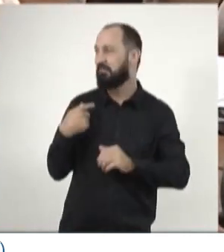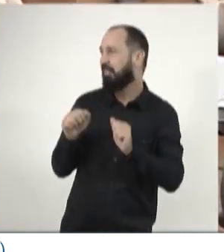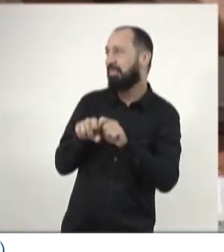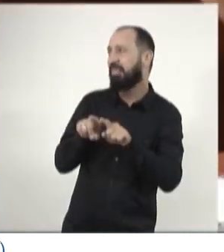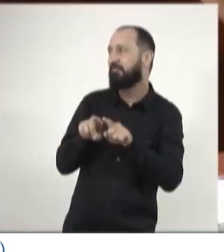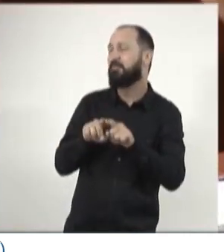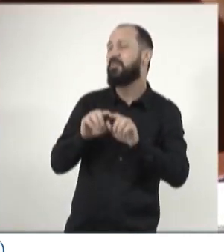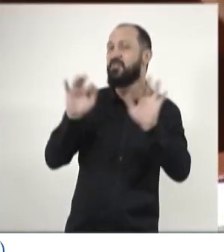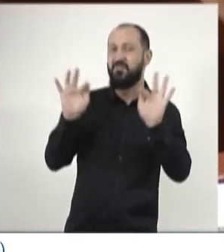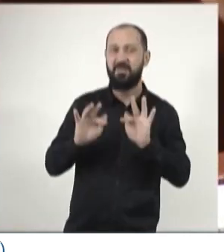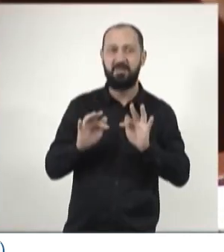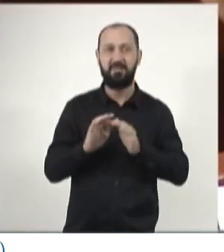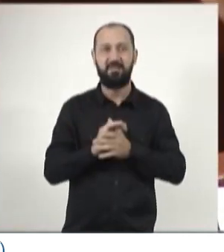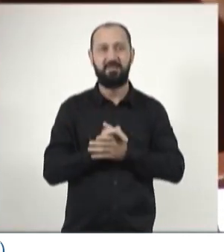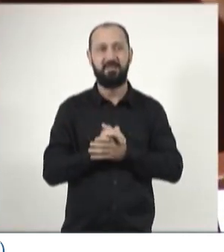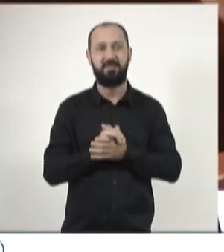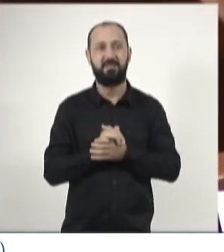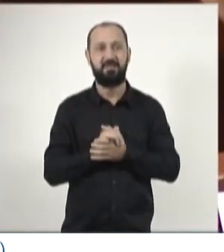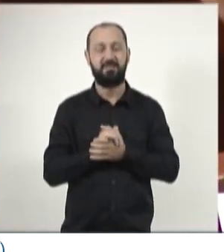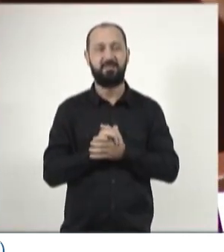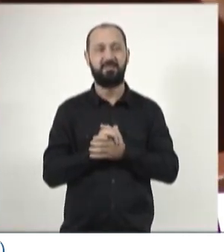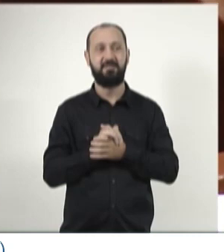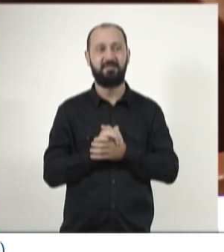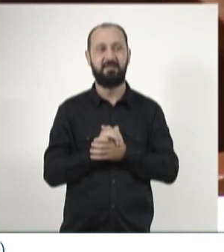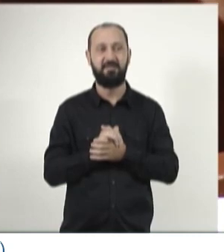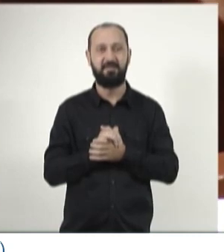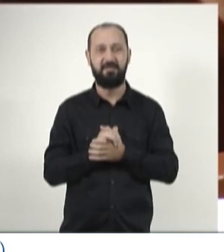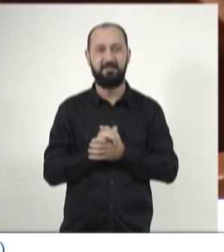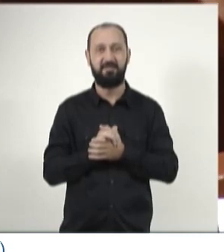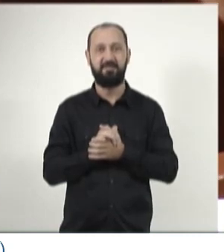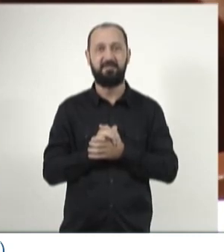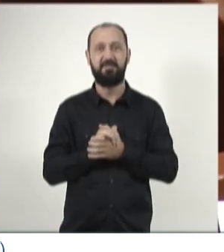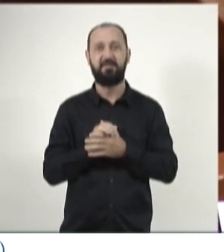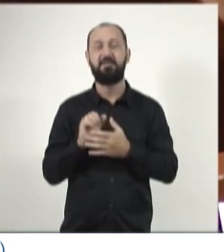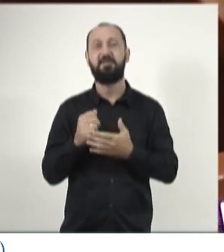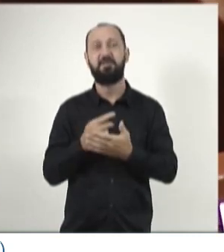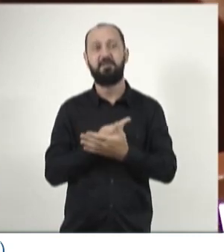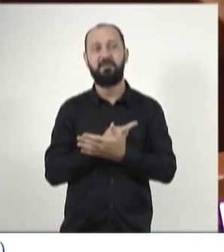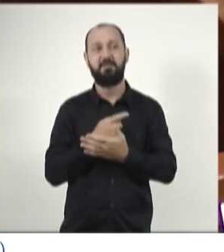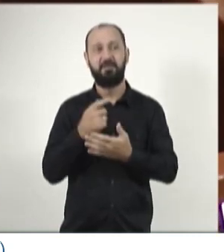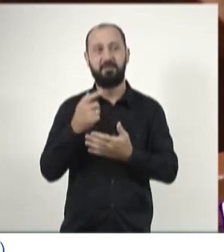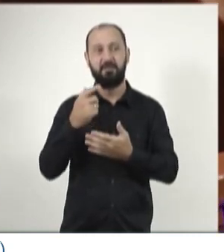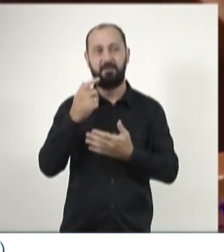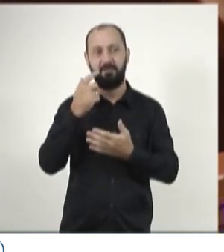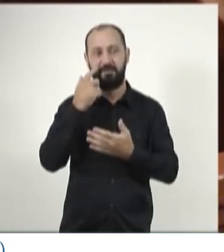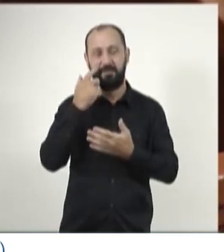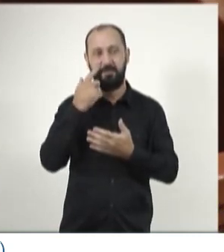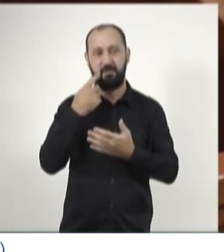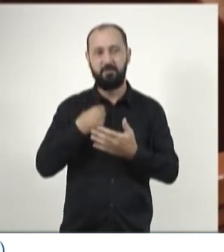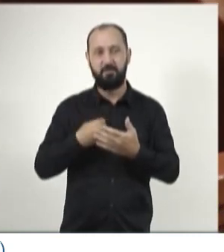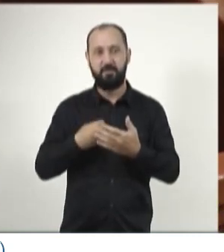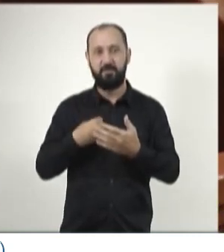muito feliz. E o que aconteceu? Teve uma pausa na vida dela.